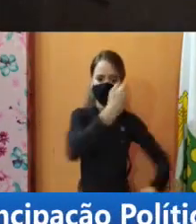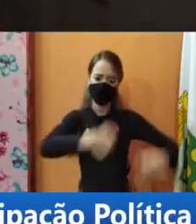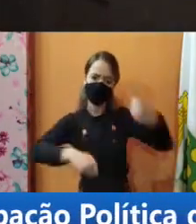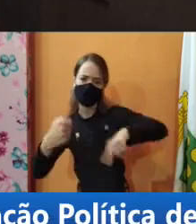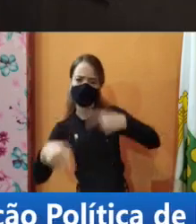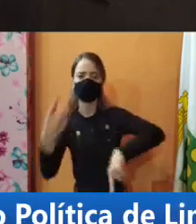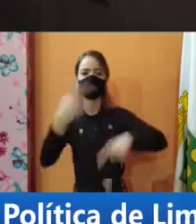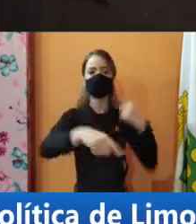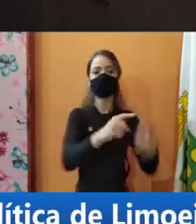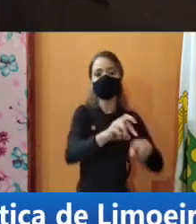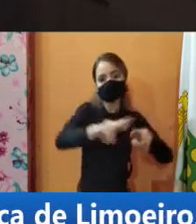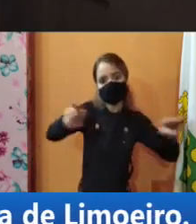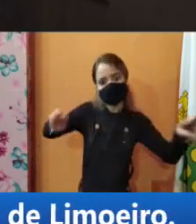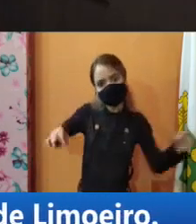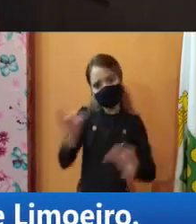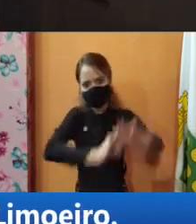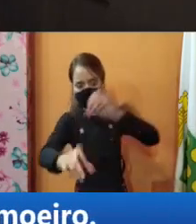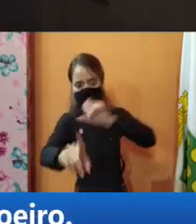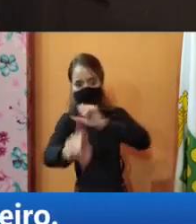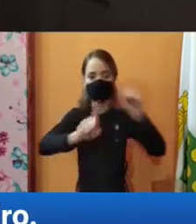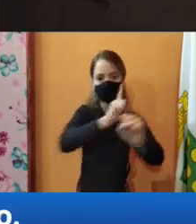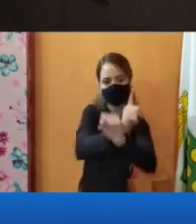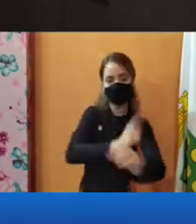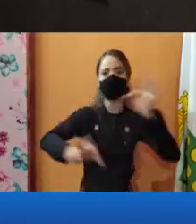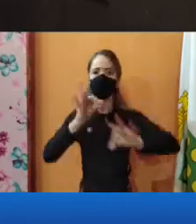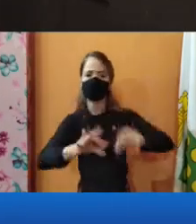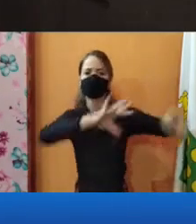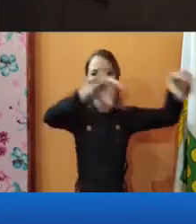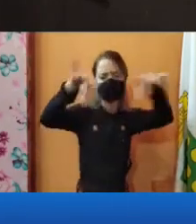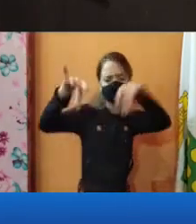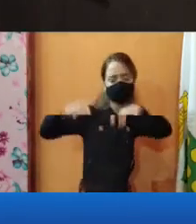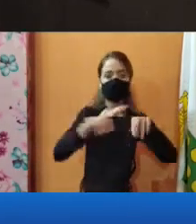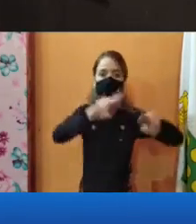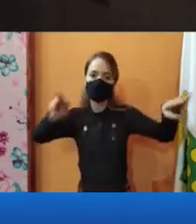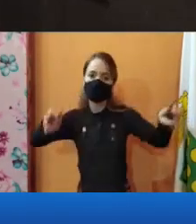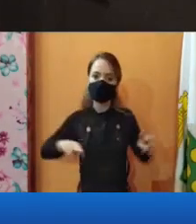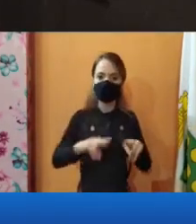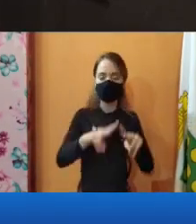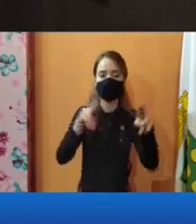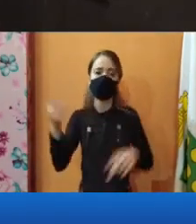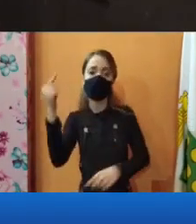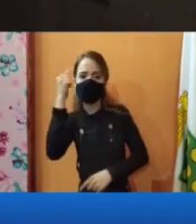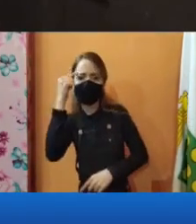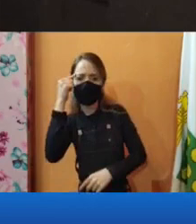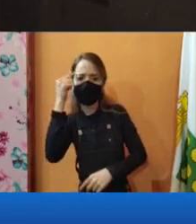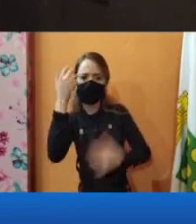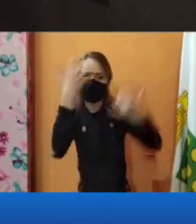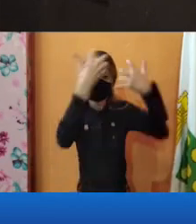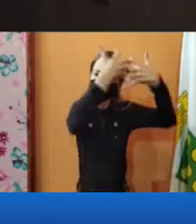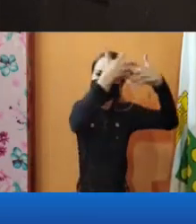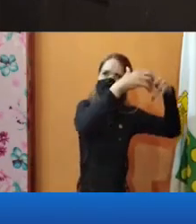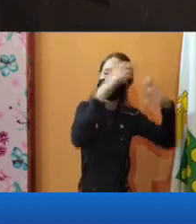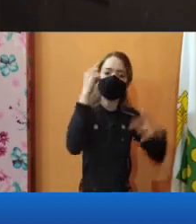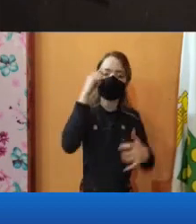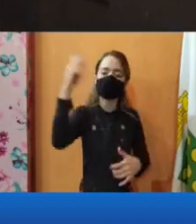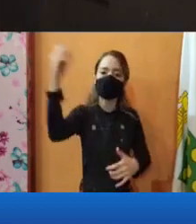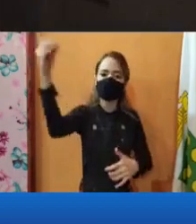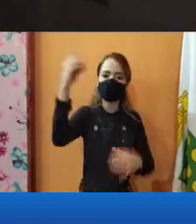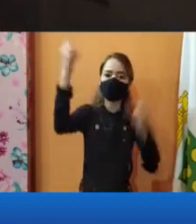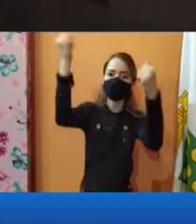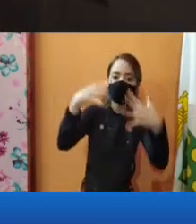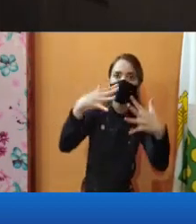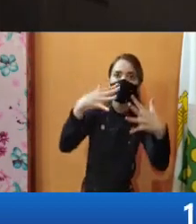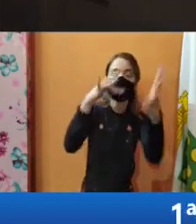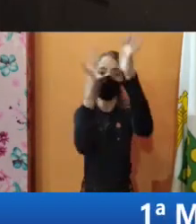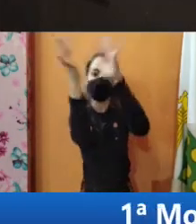pipoca, o projeto social, o projeto retalho e retalho. Digo, meu Deus, o que é que eu vou falar? Quando vem Deus, então veio a Paixão